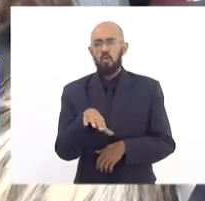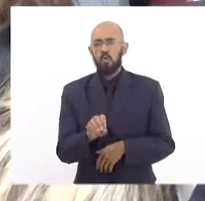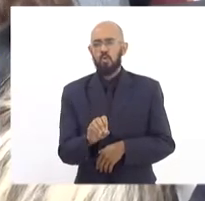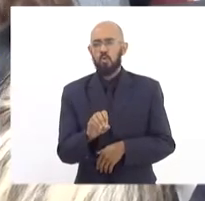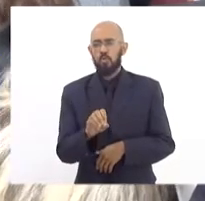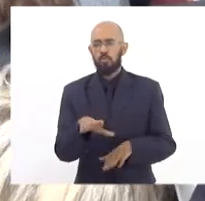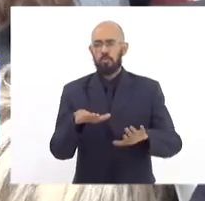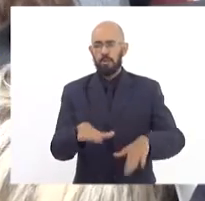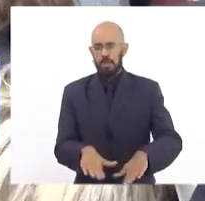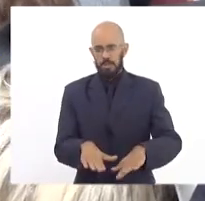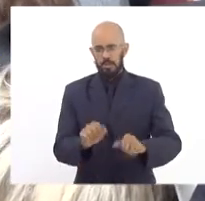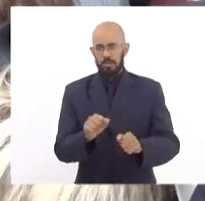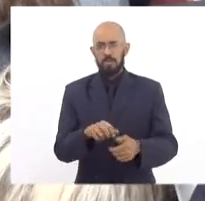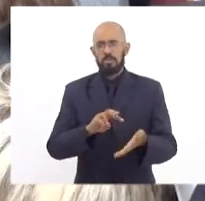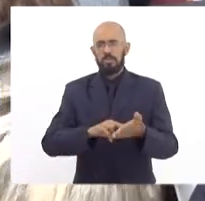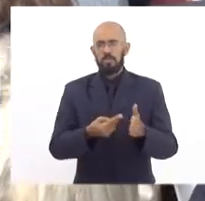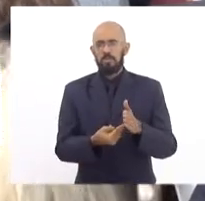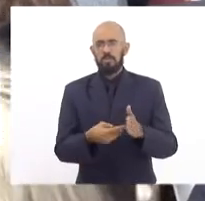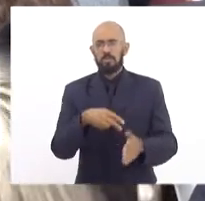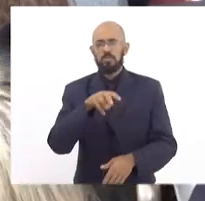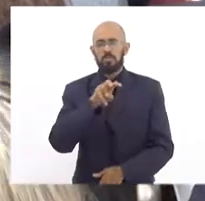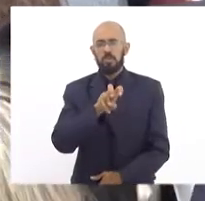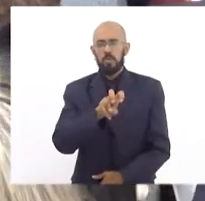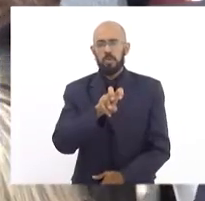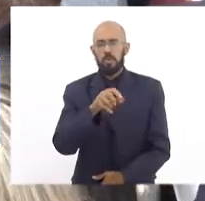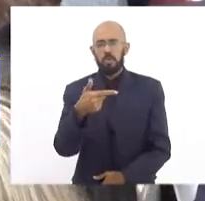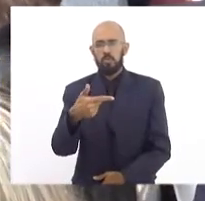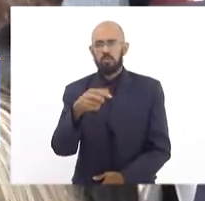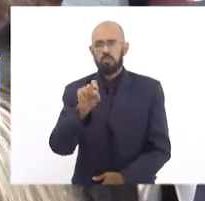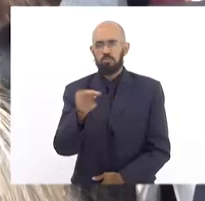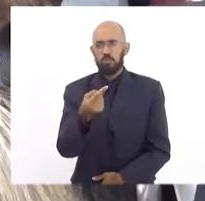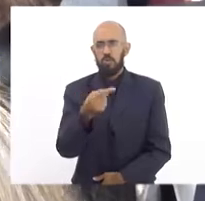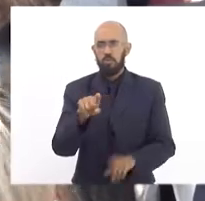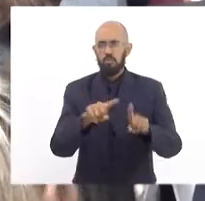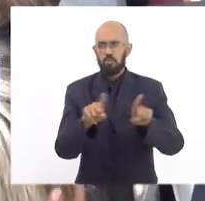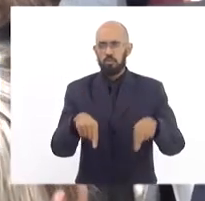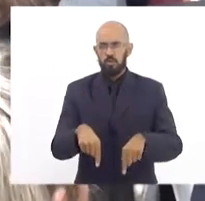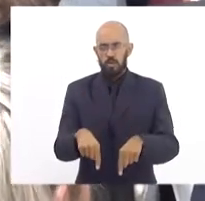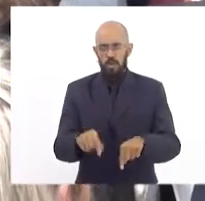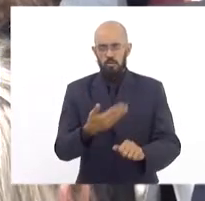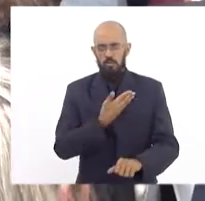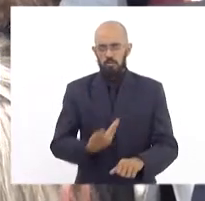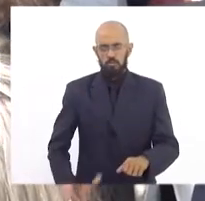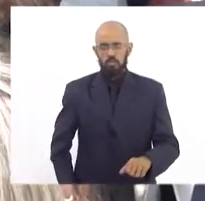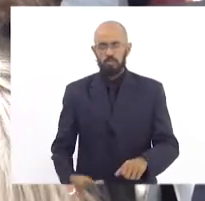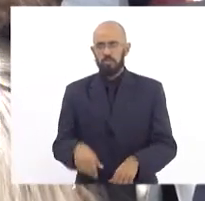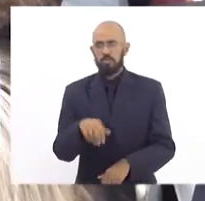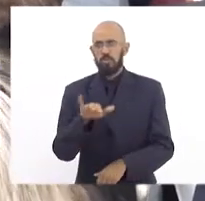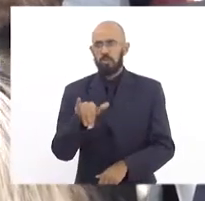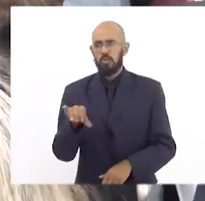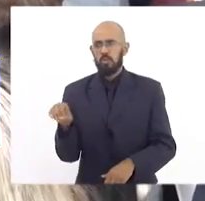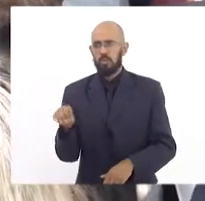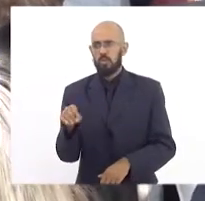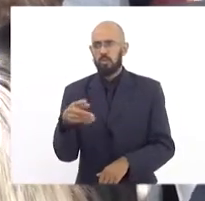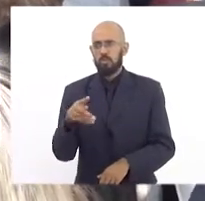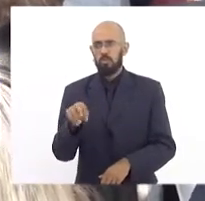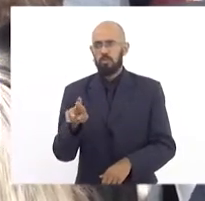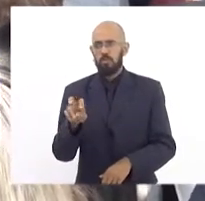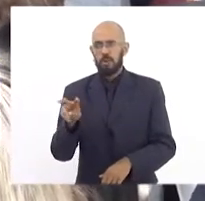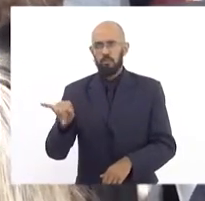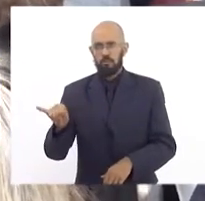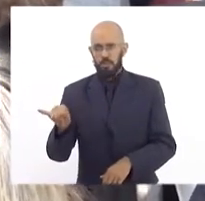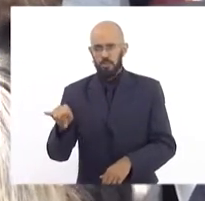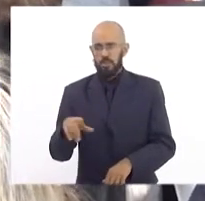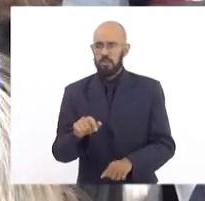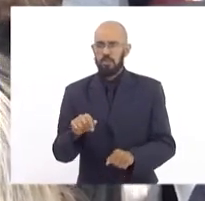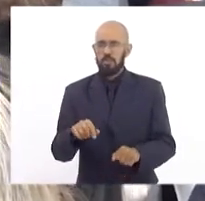Significaria que 52 mil servidores públicos iriam para o Rio Previdência, que já temos hoje em torno de 250